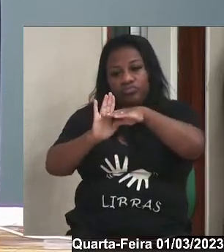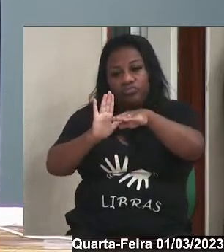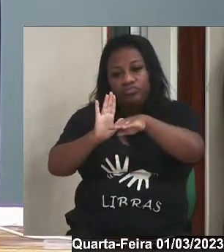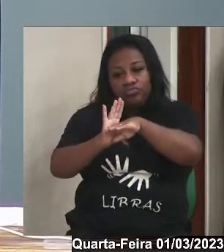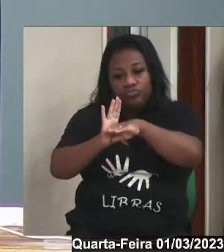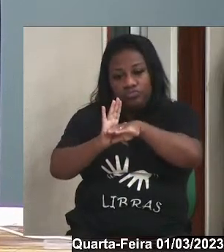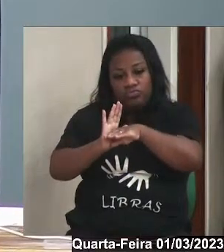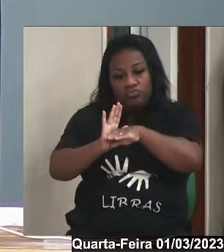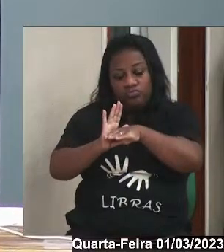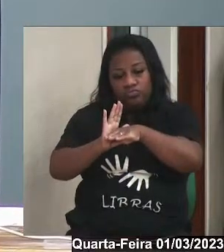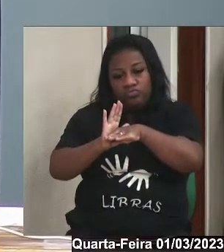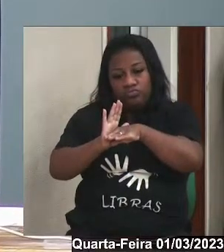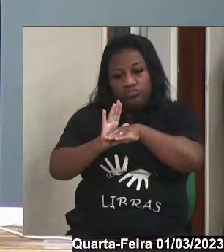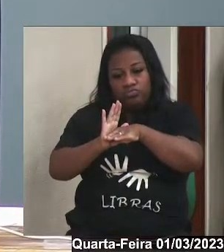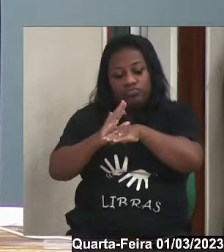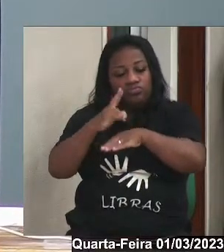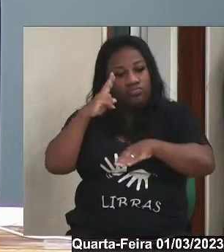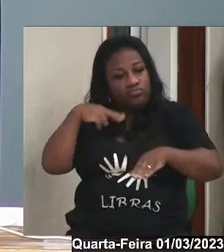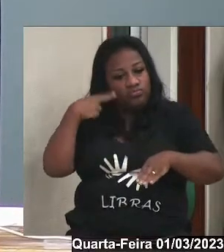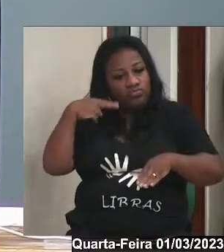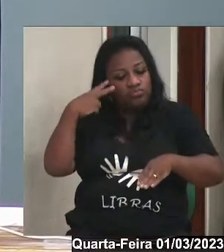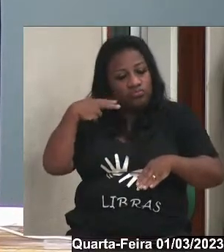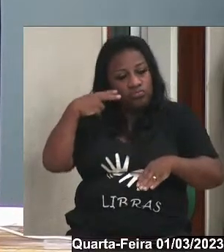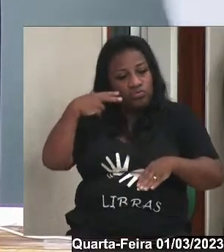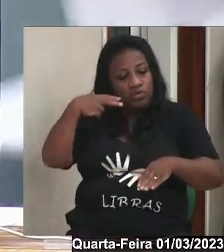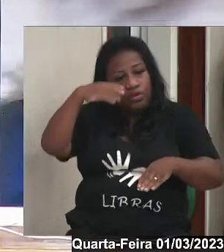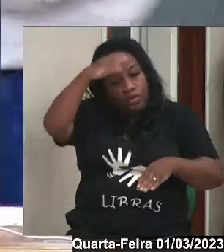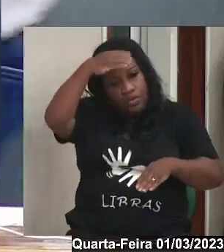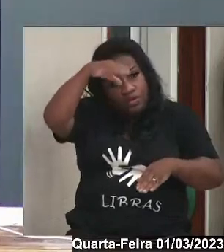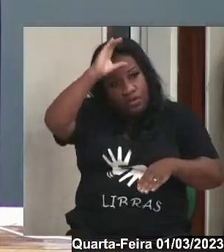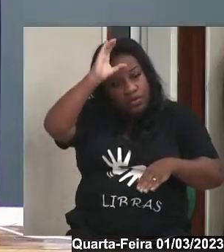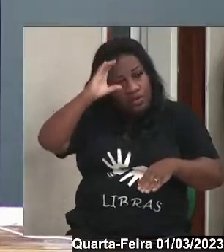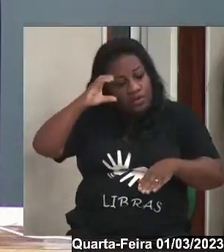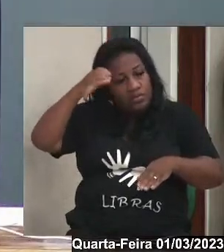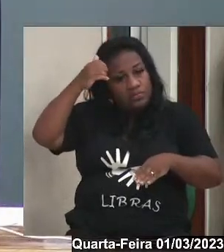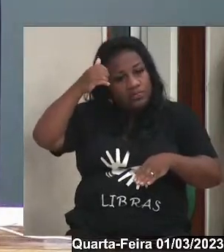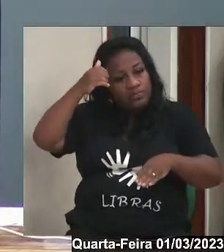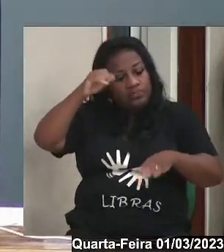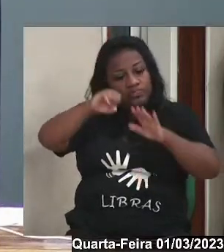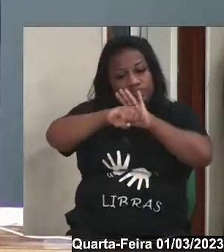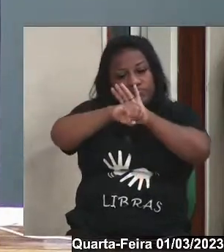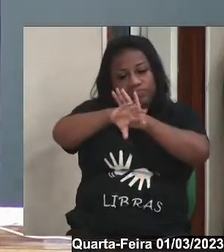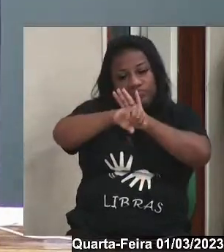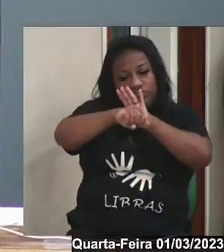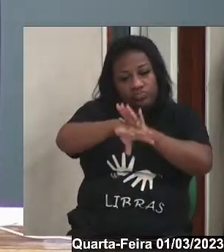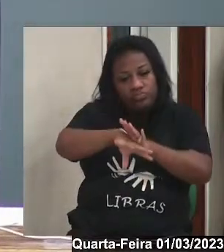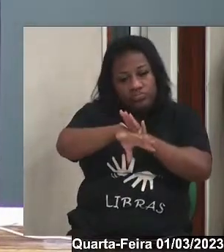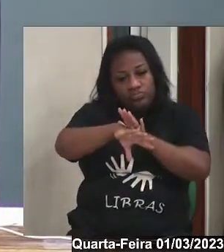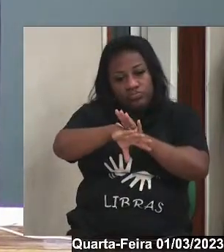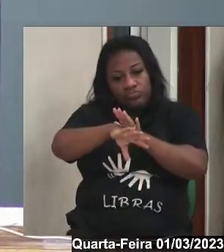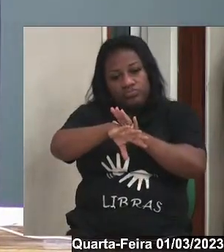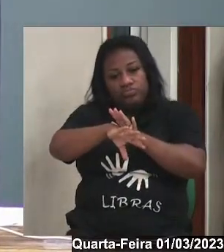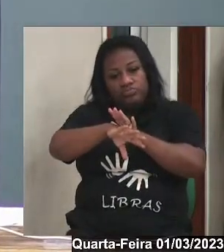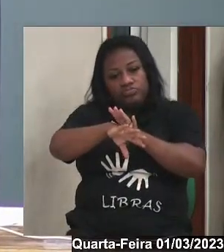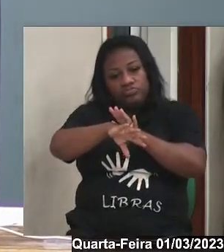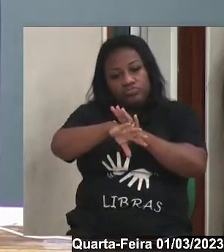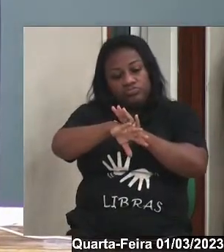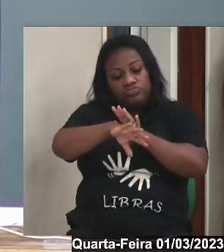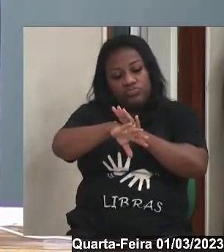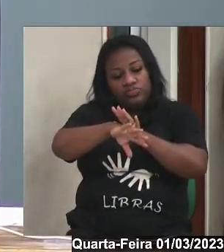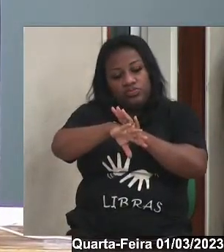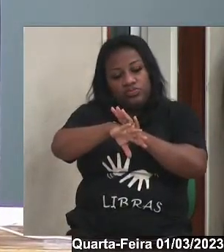decreto legislativo 12/23, de autoria vereador César Figueiredo. Indicação 48, 49,